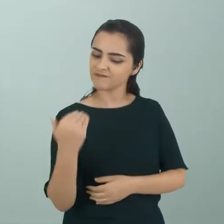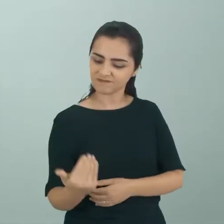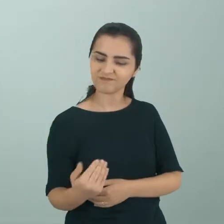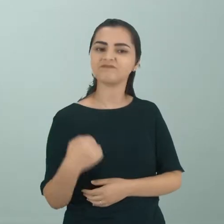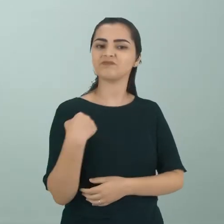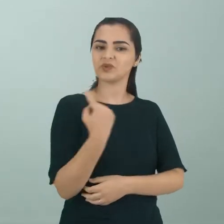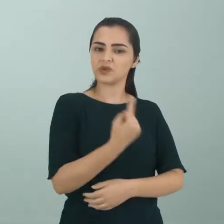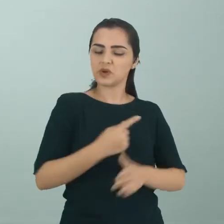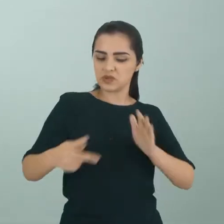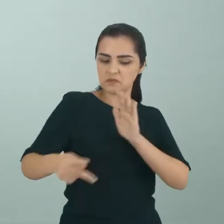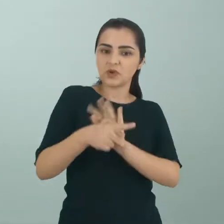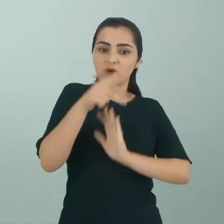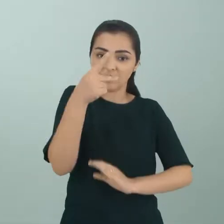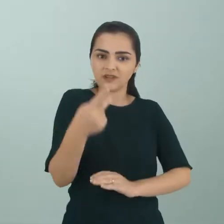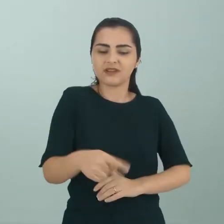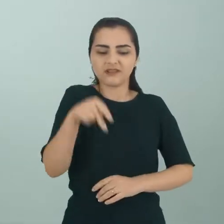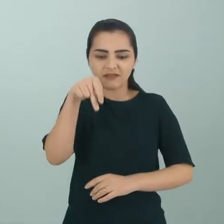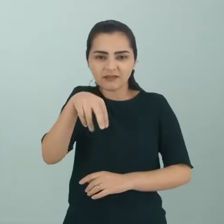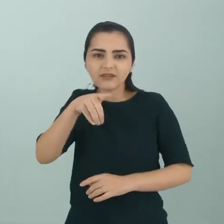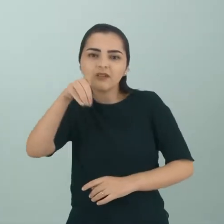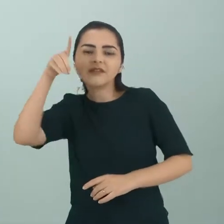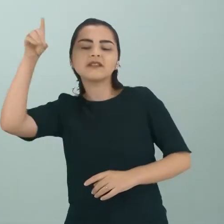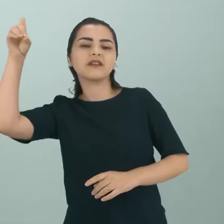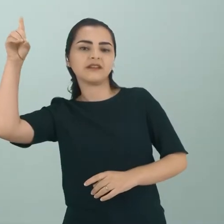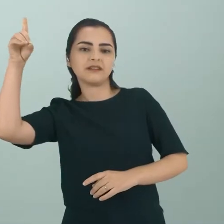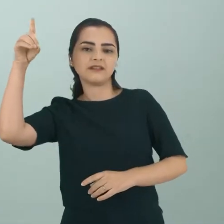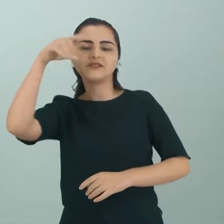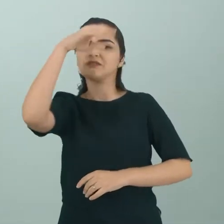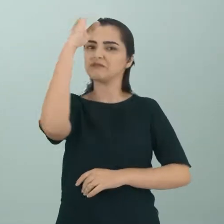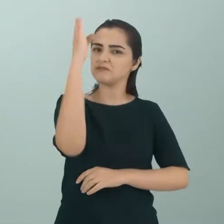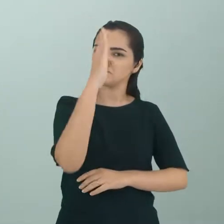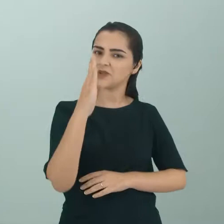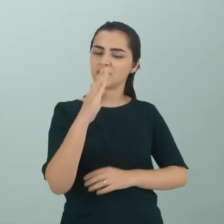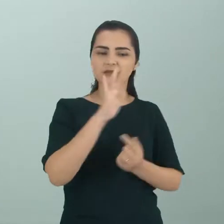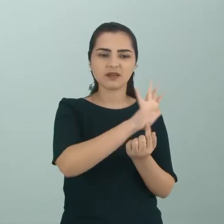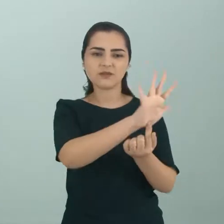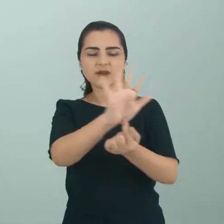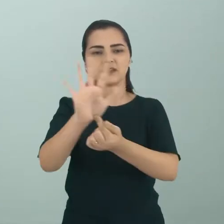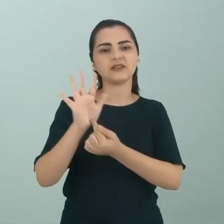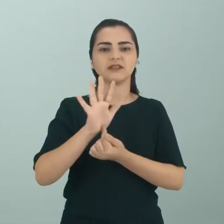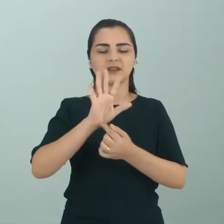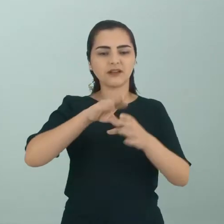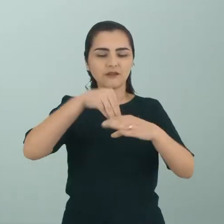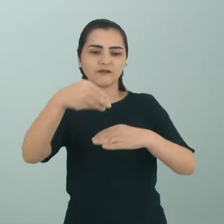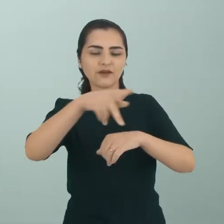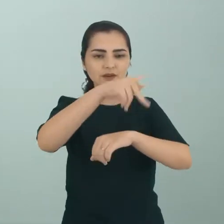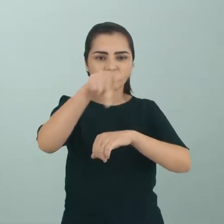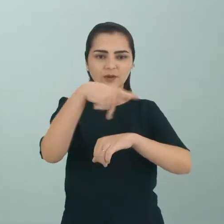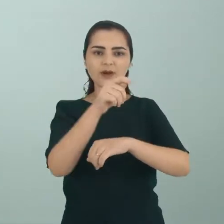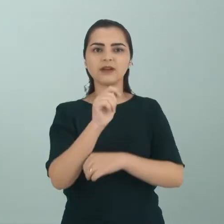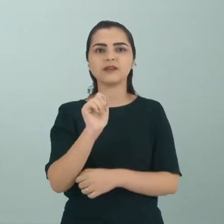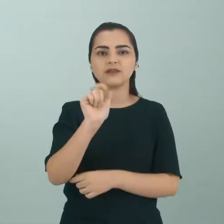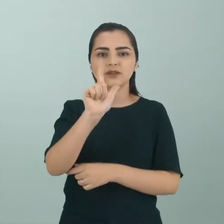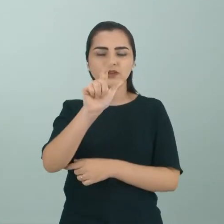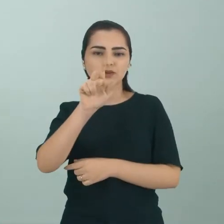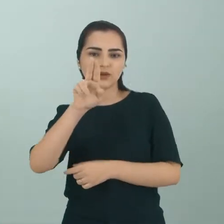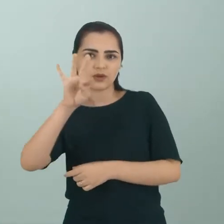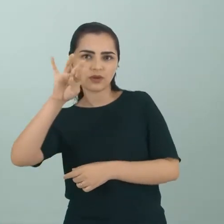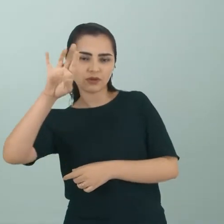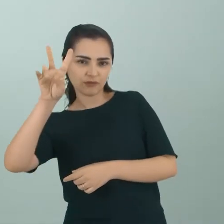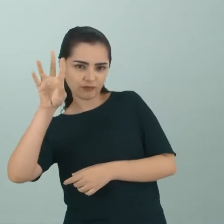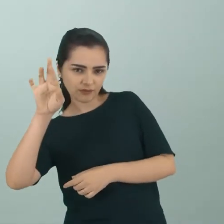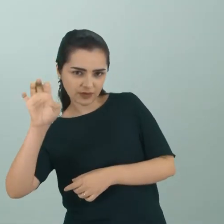artista nosso, brasileiro, do Nordeste, tendo suas peças expostas lá no Louvre. É isso mesmo, para você ver como é